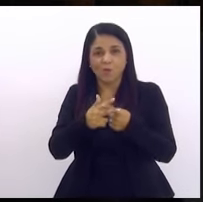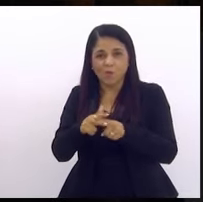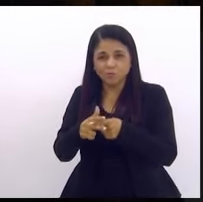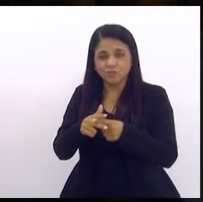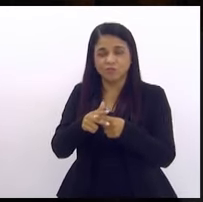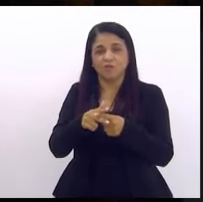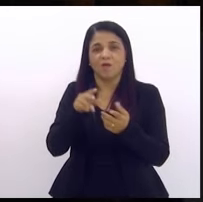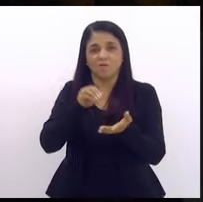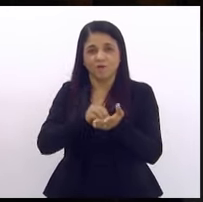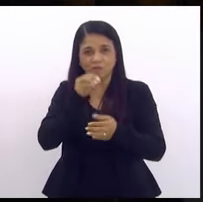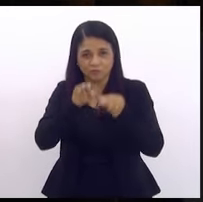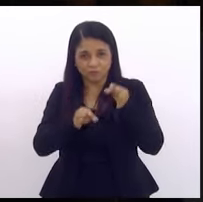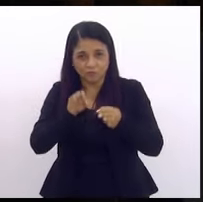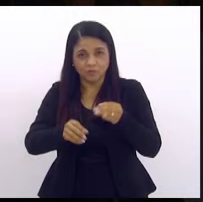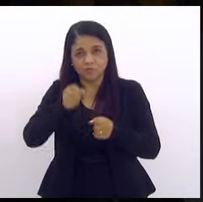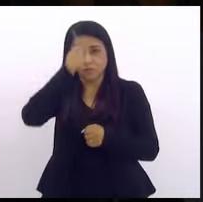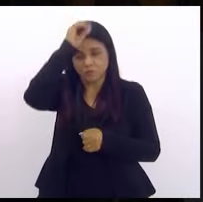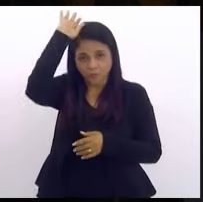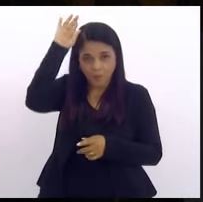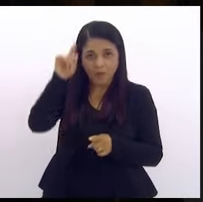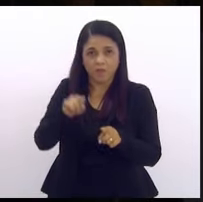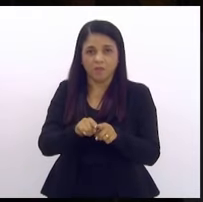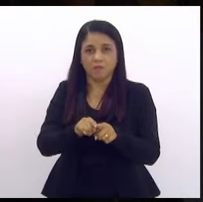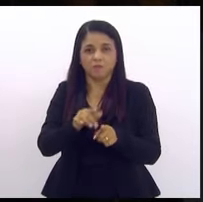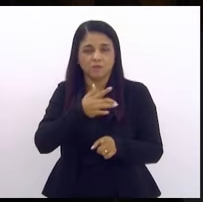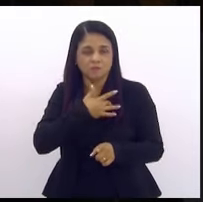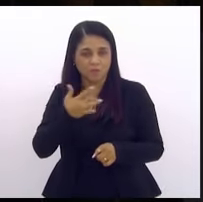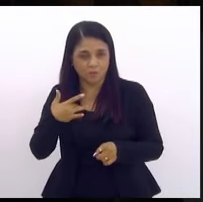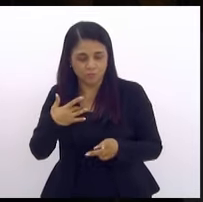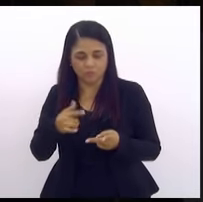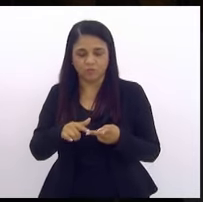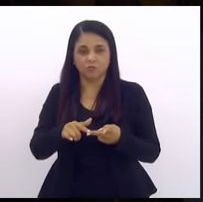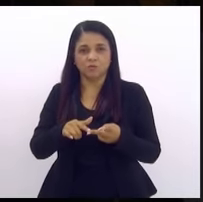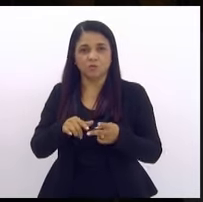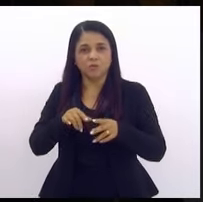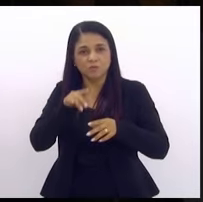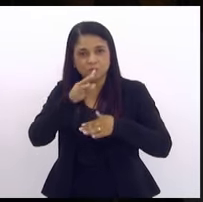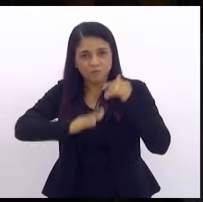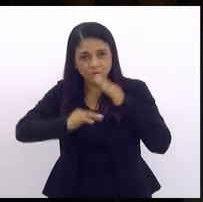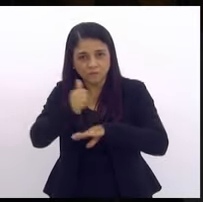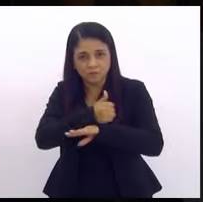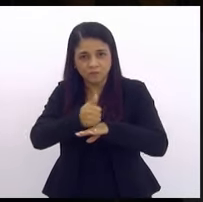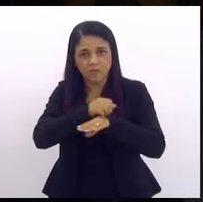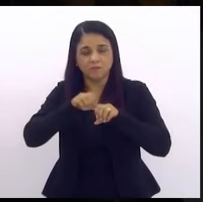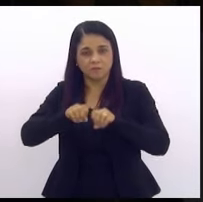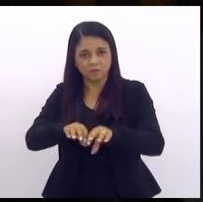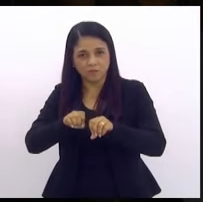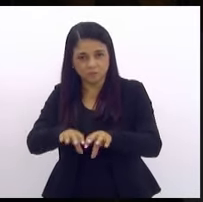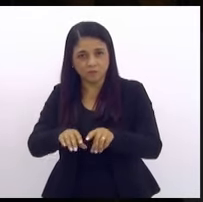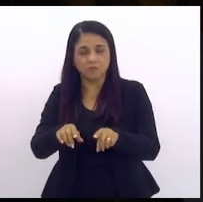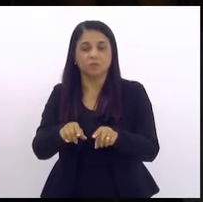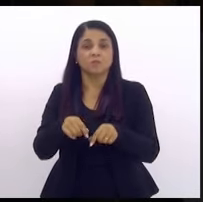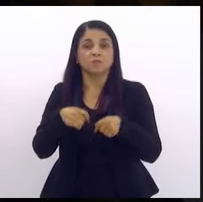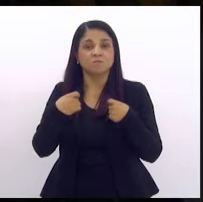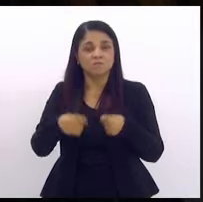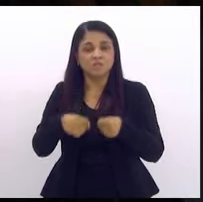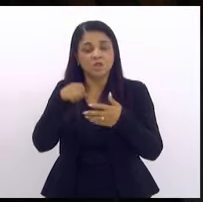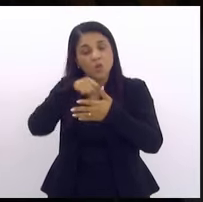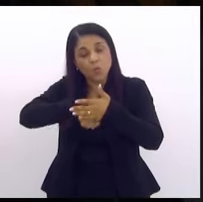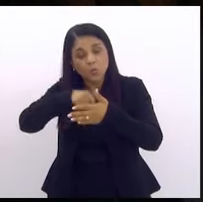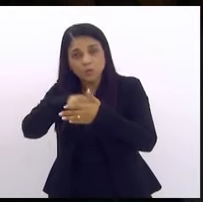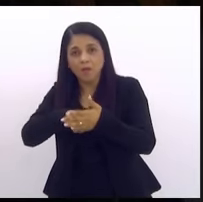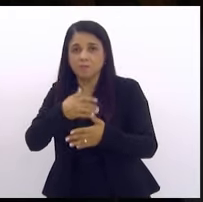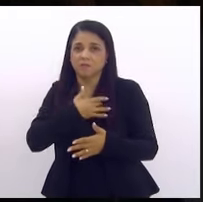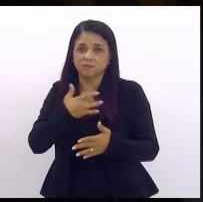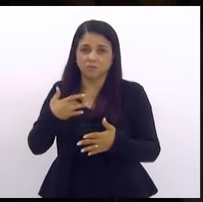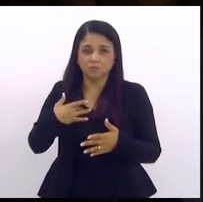com os bombeiros que trabalham na saúde, com os profissionais da educação que trabalham na nossa rede, a gente está lutando pela saúde,